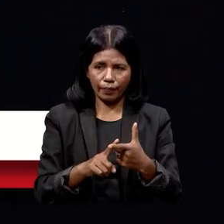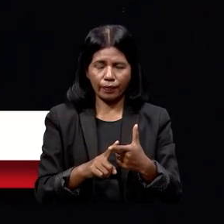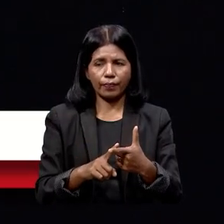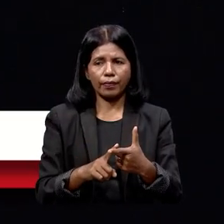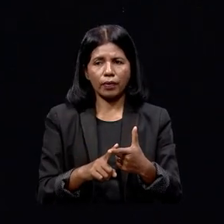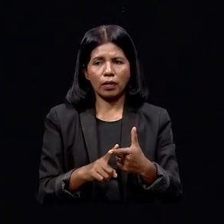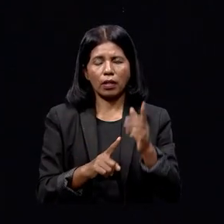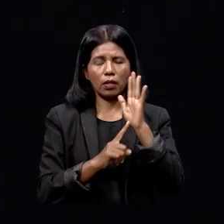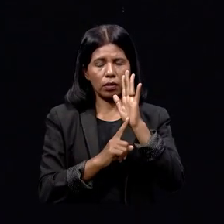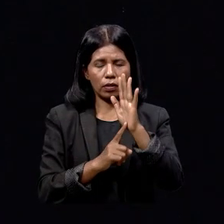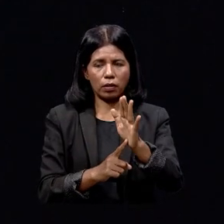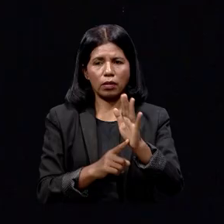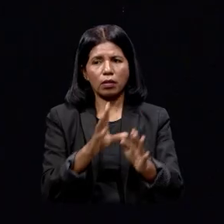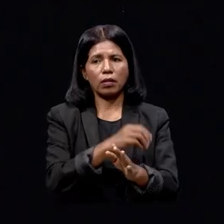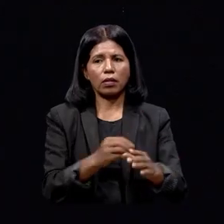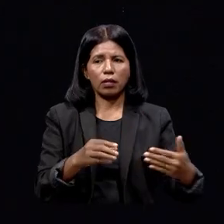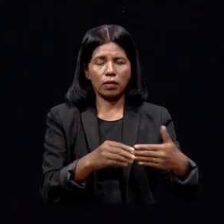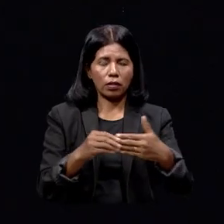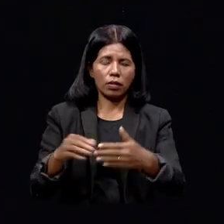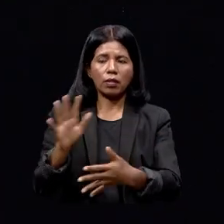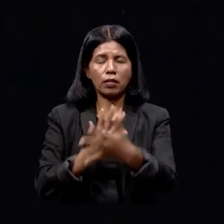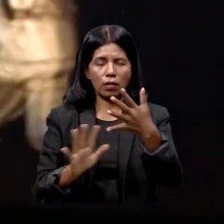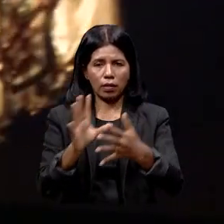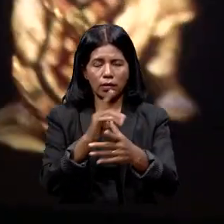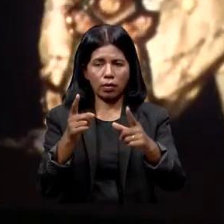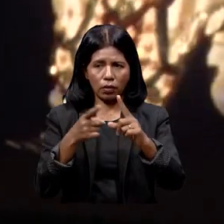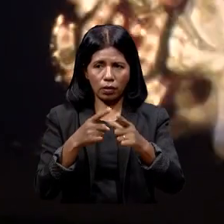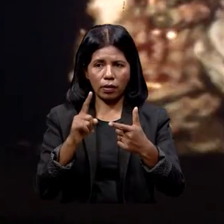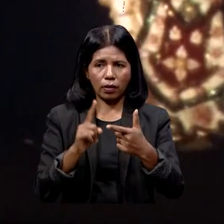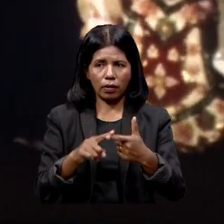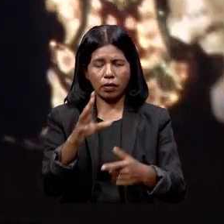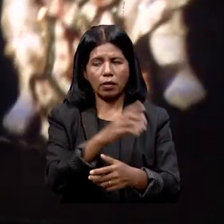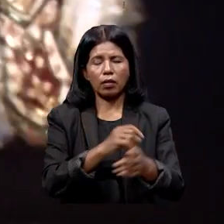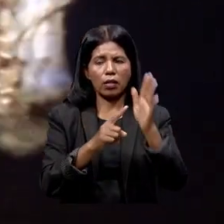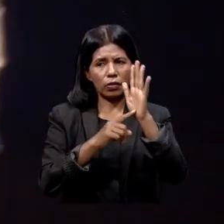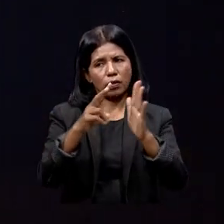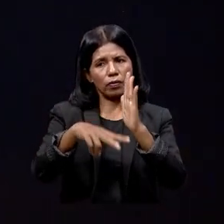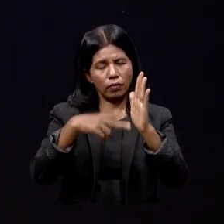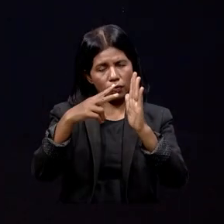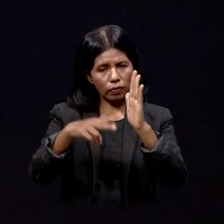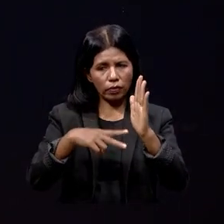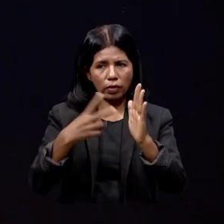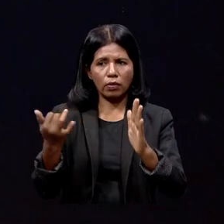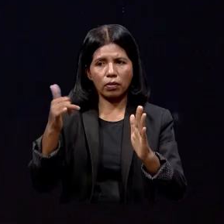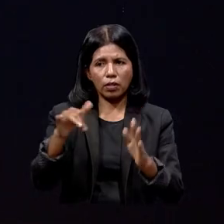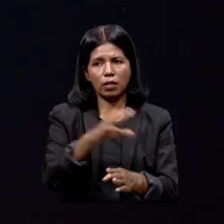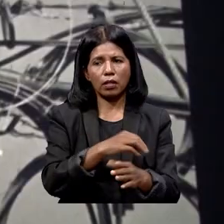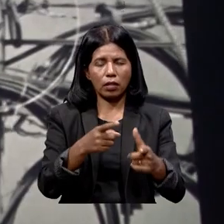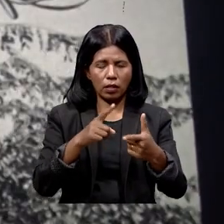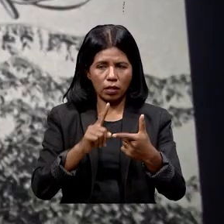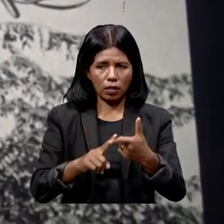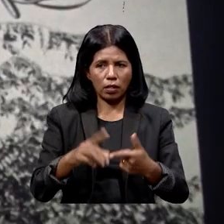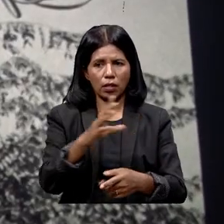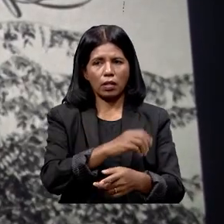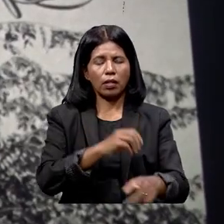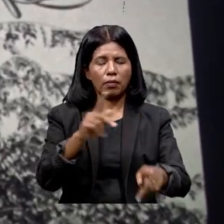um prémio de melhor realizador no Festival de Cannes em setembro. É um filme novo, de forma que é uma forma também de